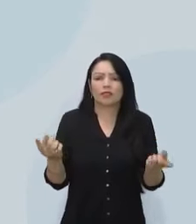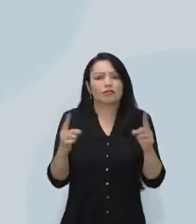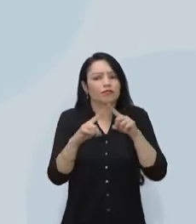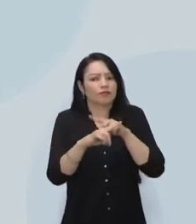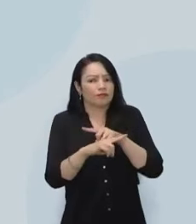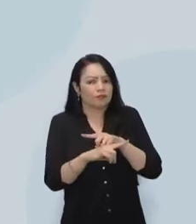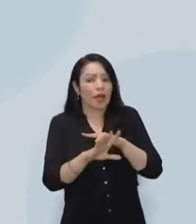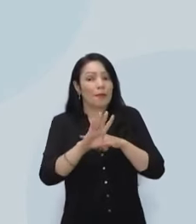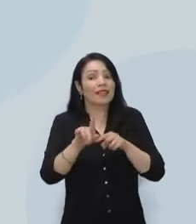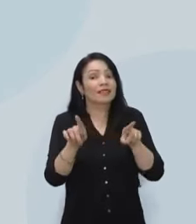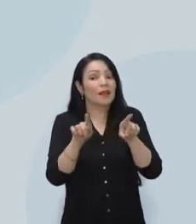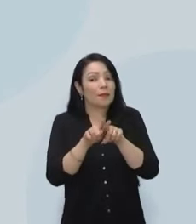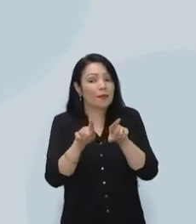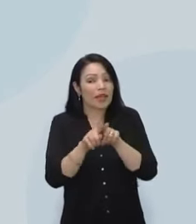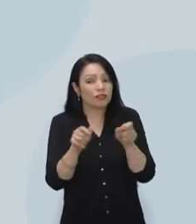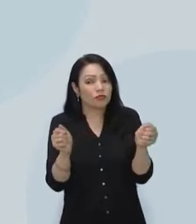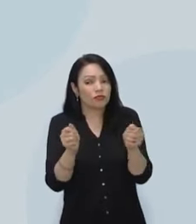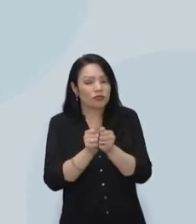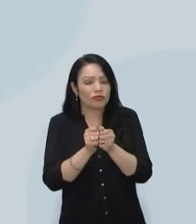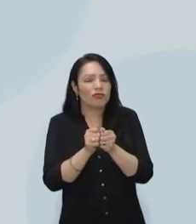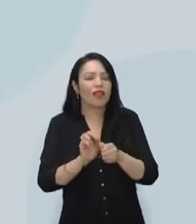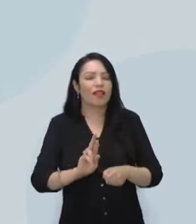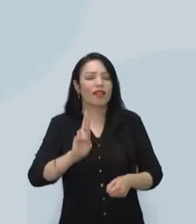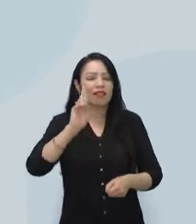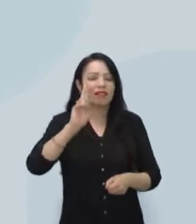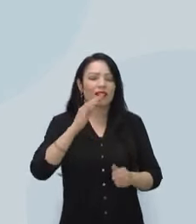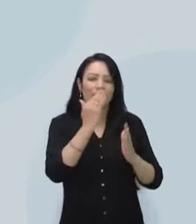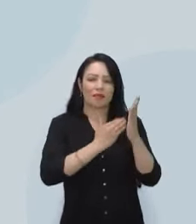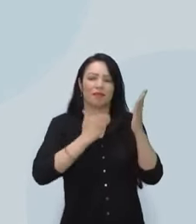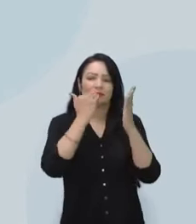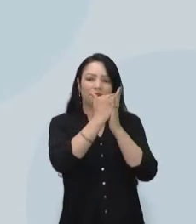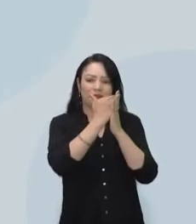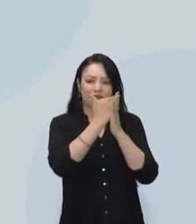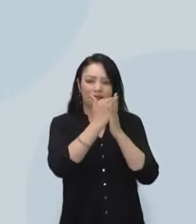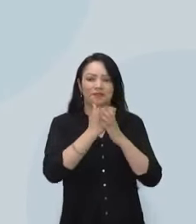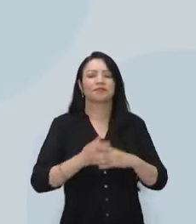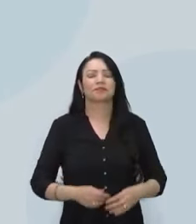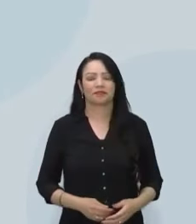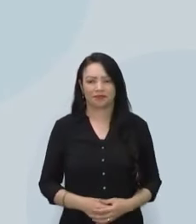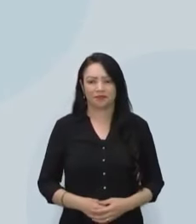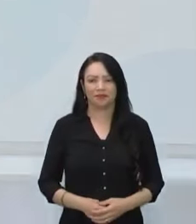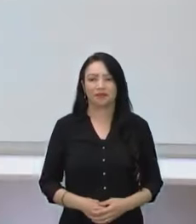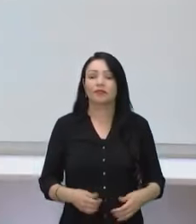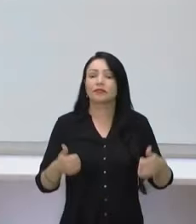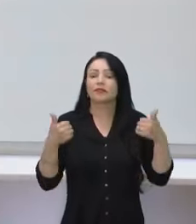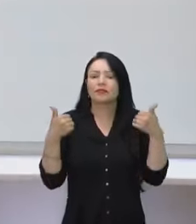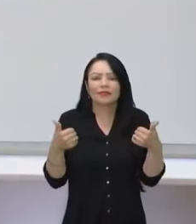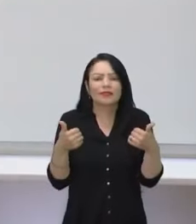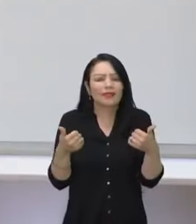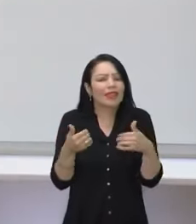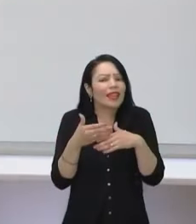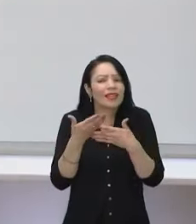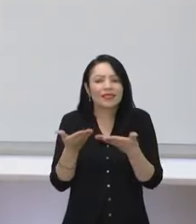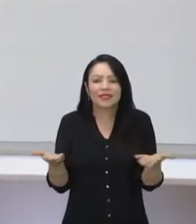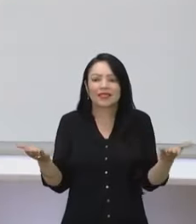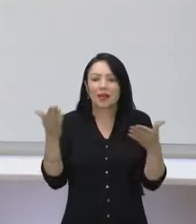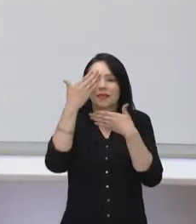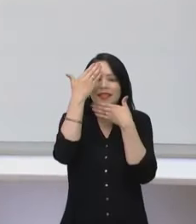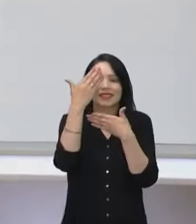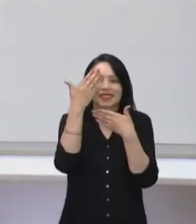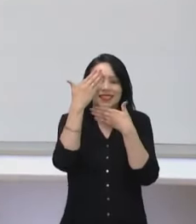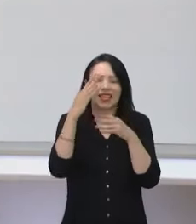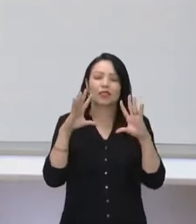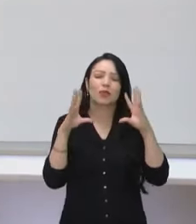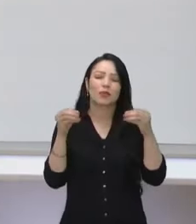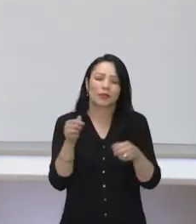quando seguida do também assume o papel de adição ou de aditiva, ok? É isso, gente. Obrigado a